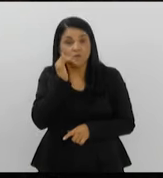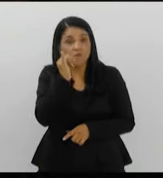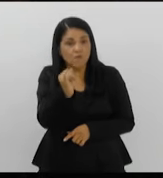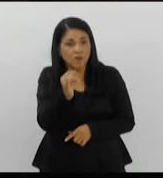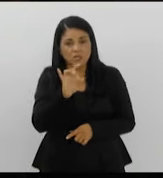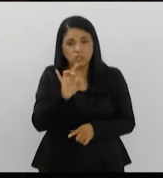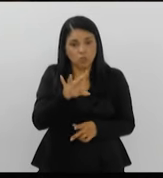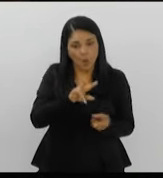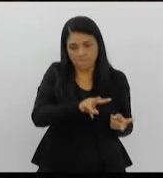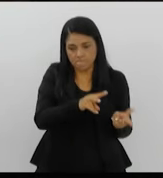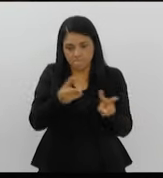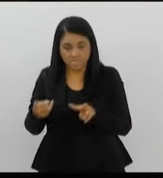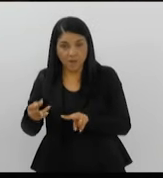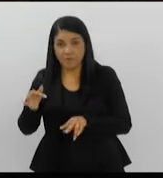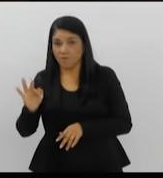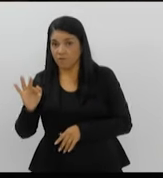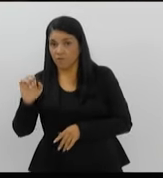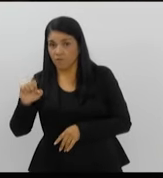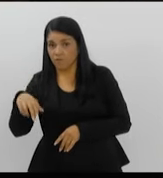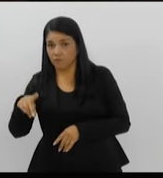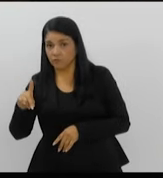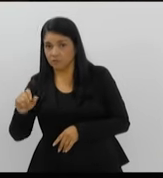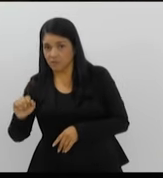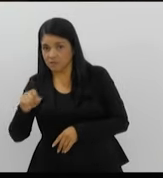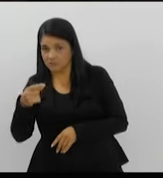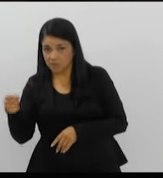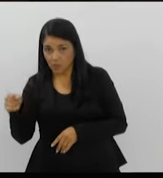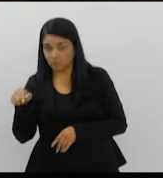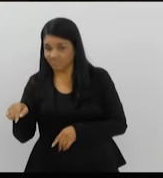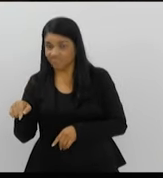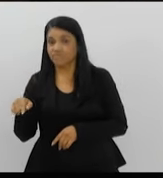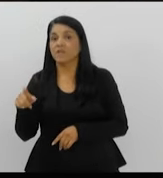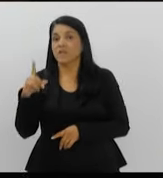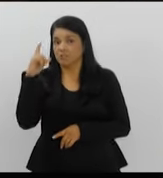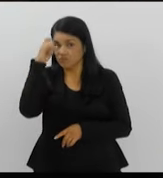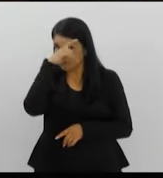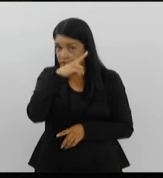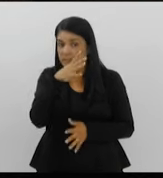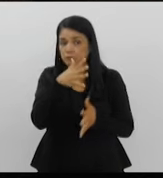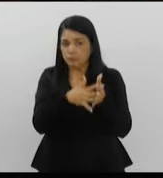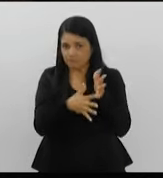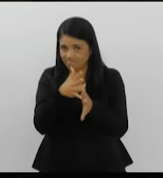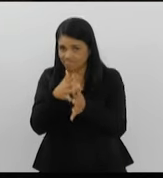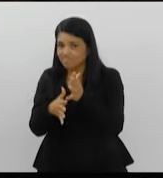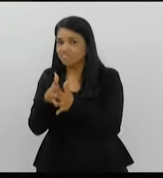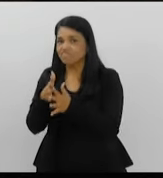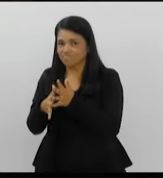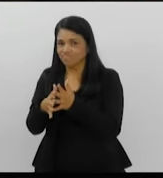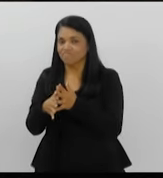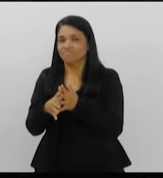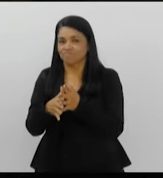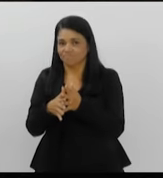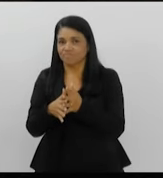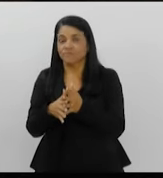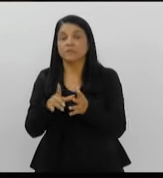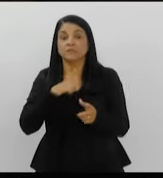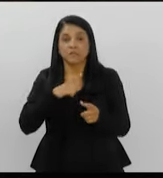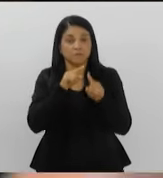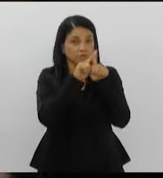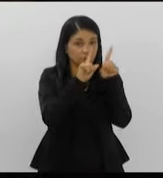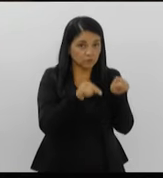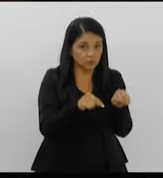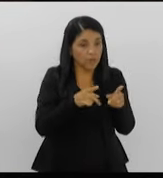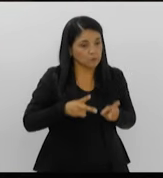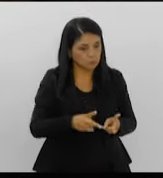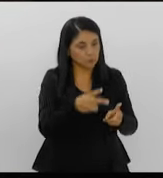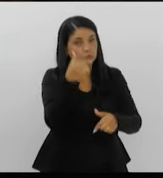passar para a fundação ou que é só tirar da OS, é uma situação extremamente complexa. A gente tem funcionários que